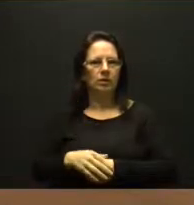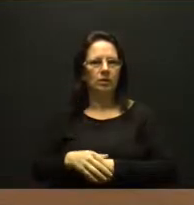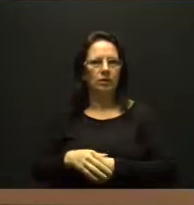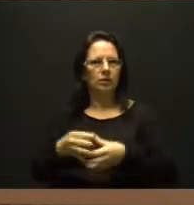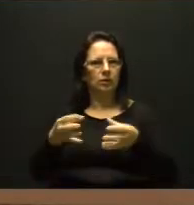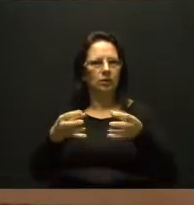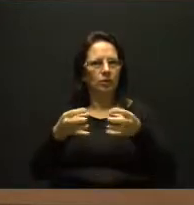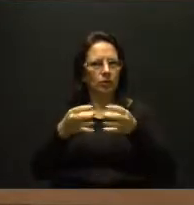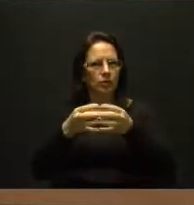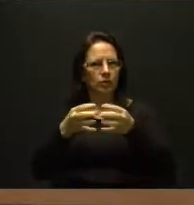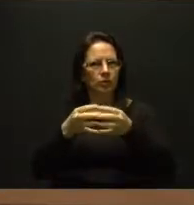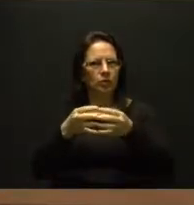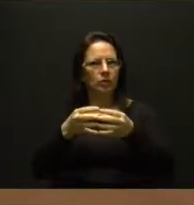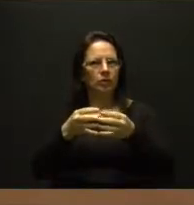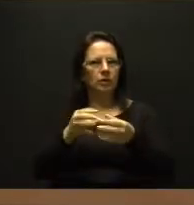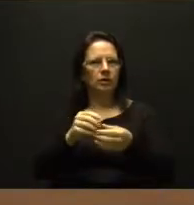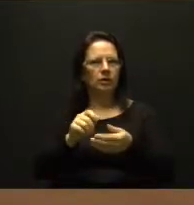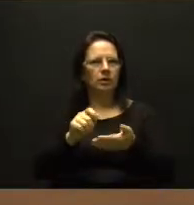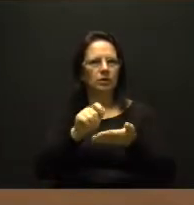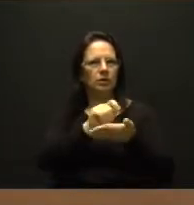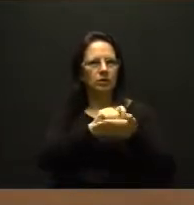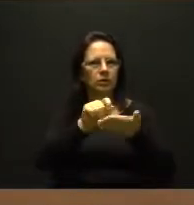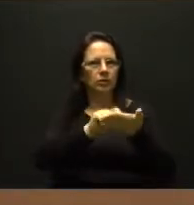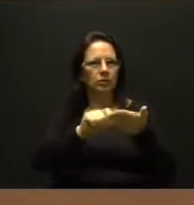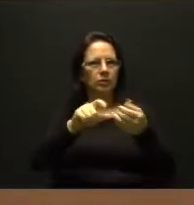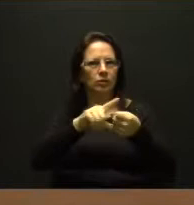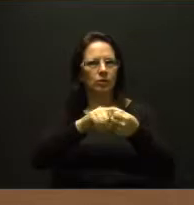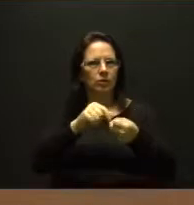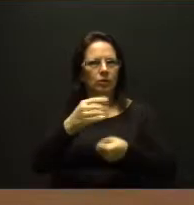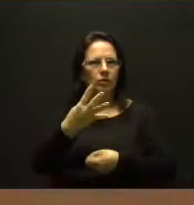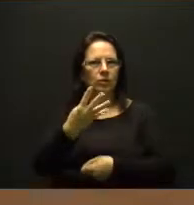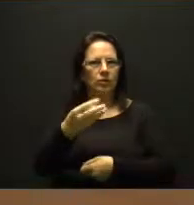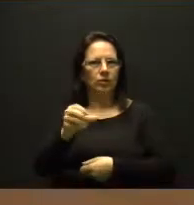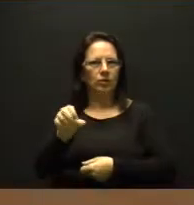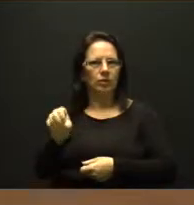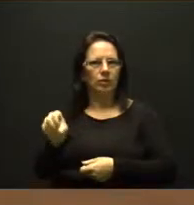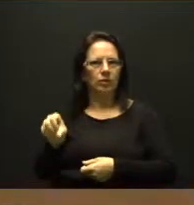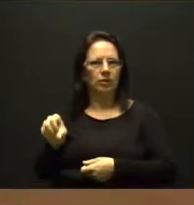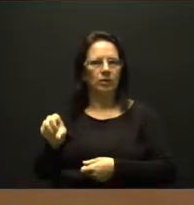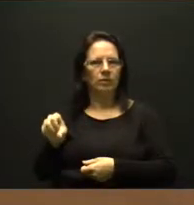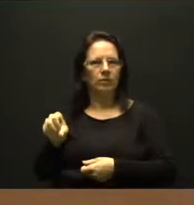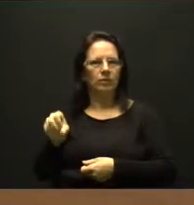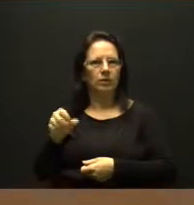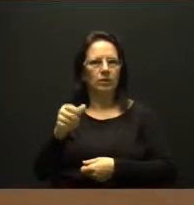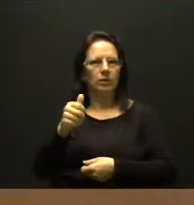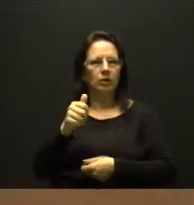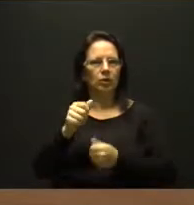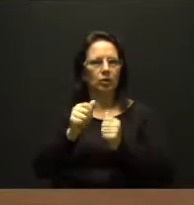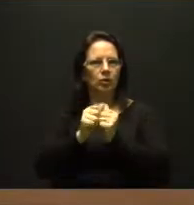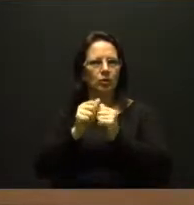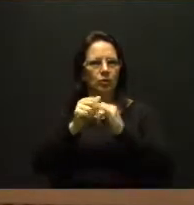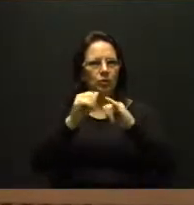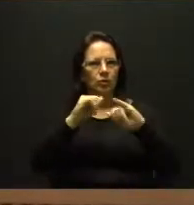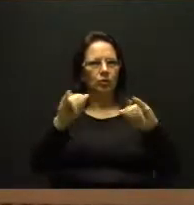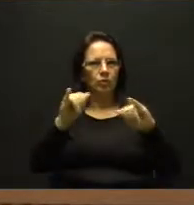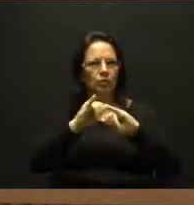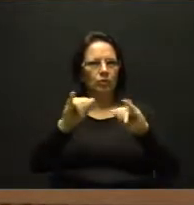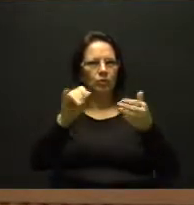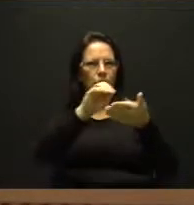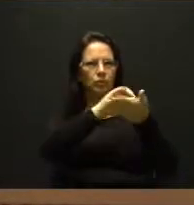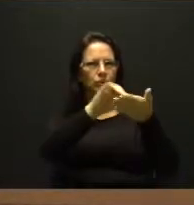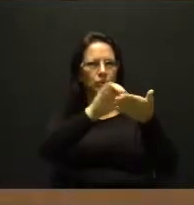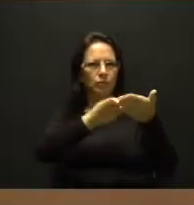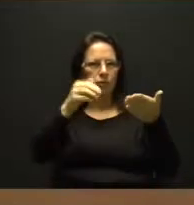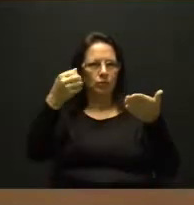comissões a prorrogativa prevista no artigo 49 do regimento interno passar a aparecer em conjunto sobre a